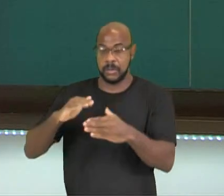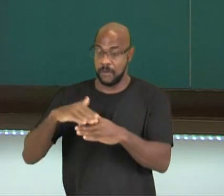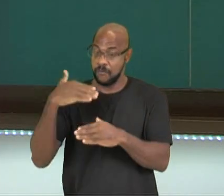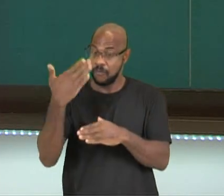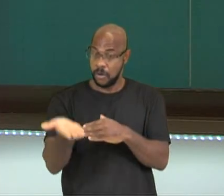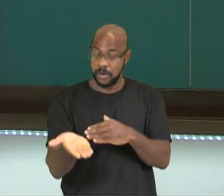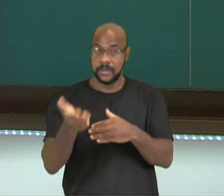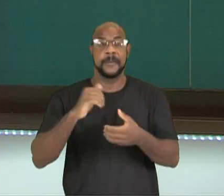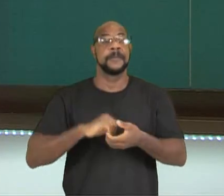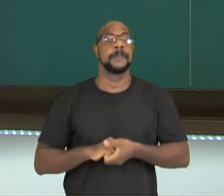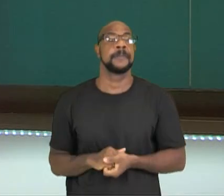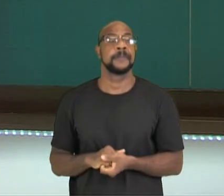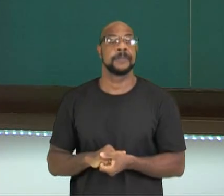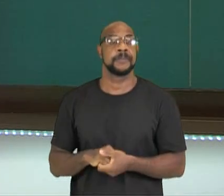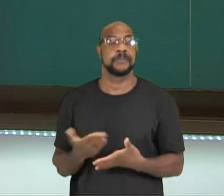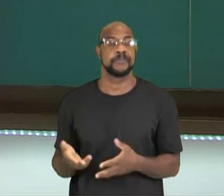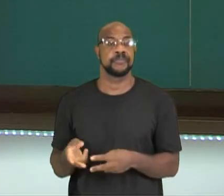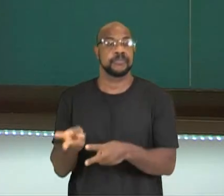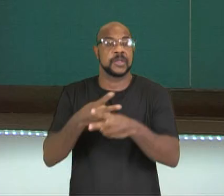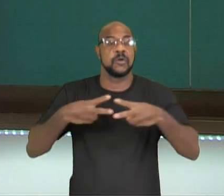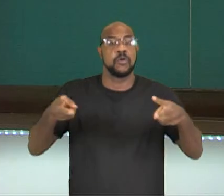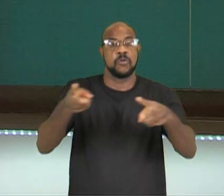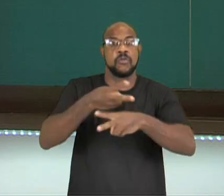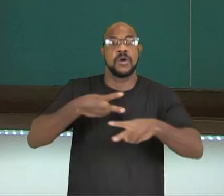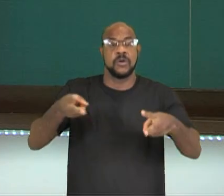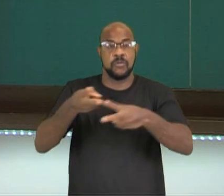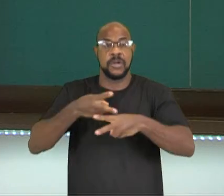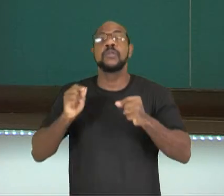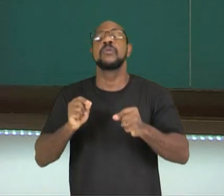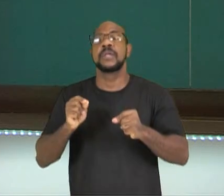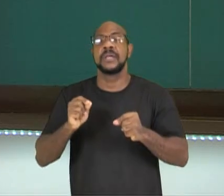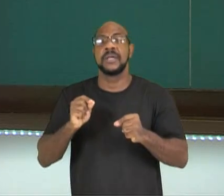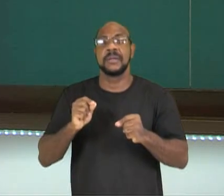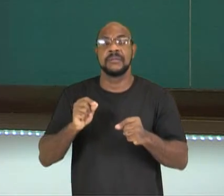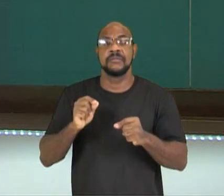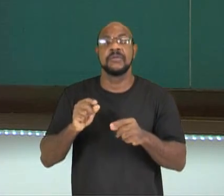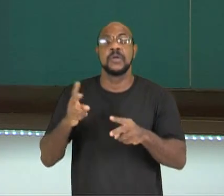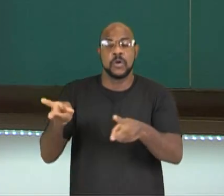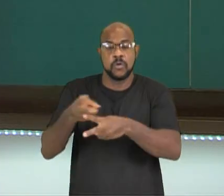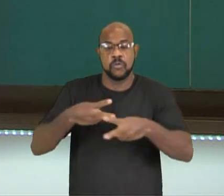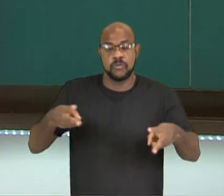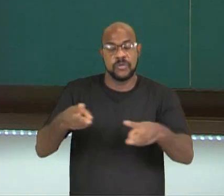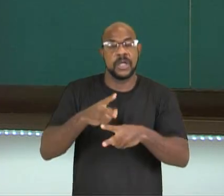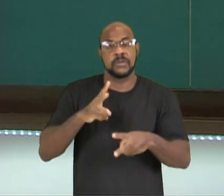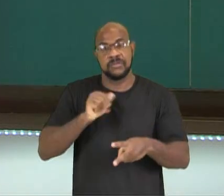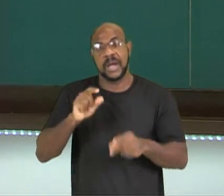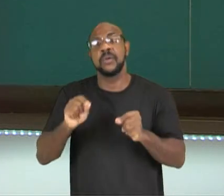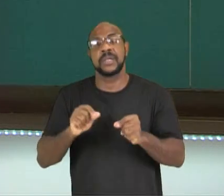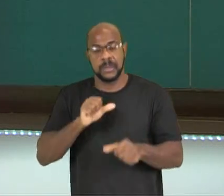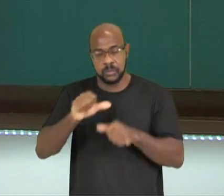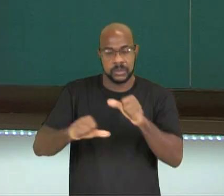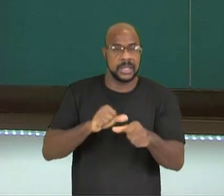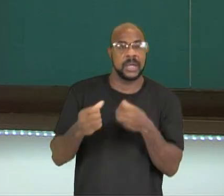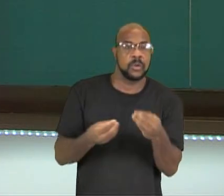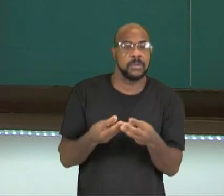Os ventos vão causar a erosão, transporte e deposição dos sedimentos. Então vão transportar, vão desgastar a rocha, por